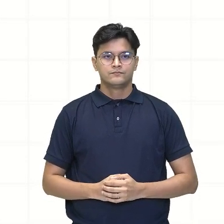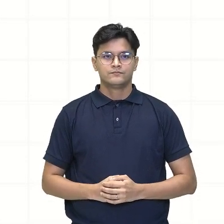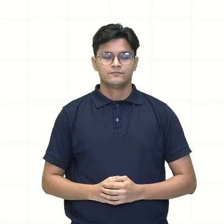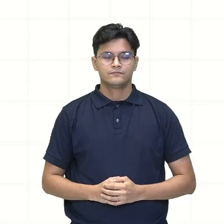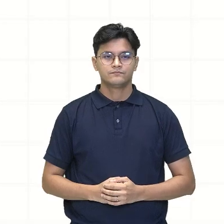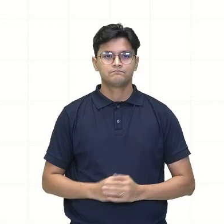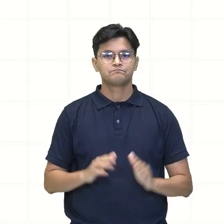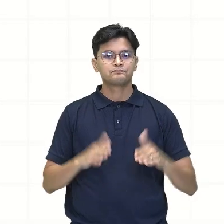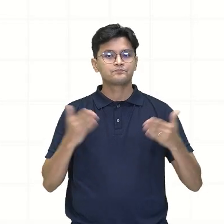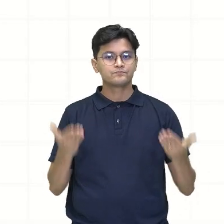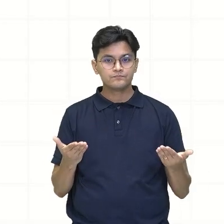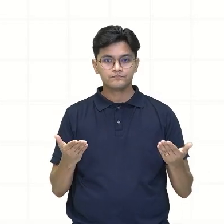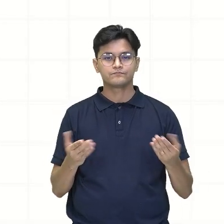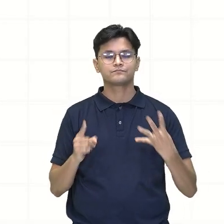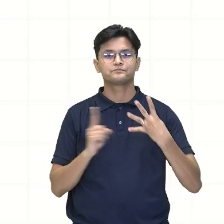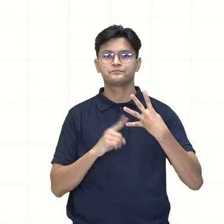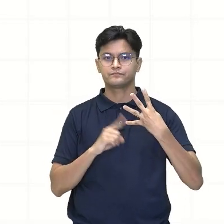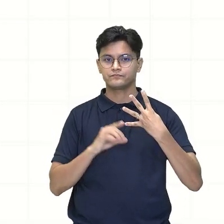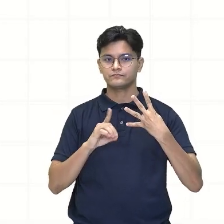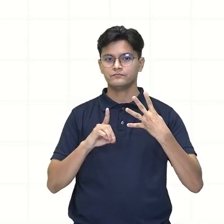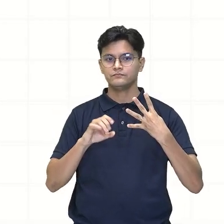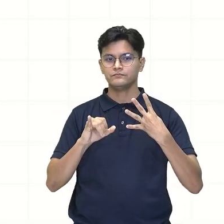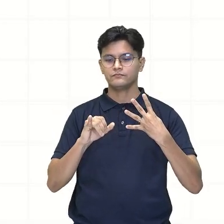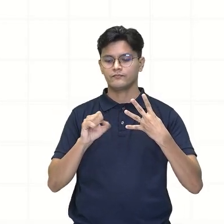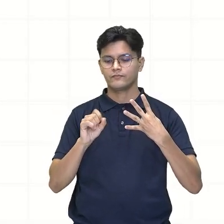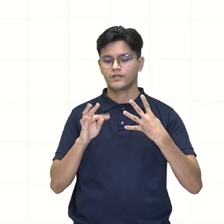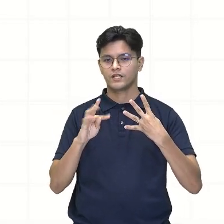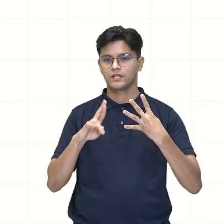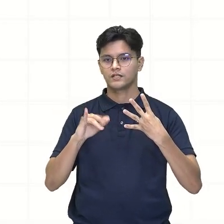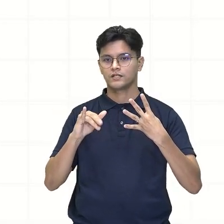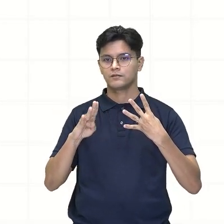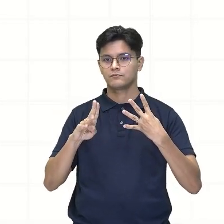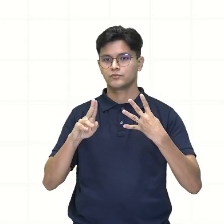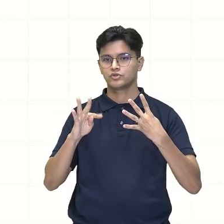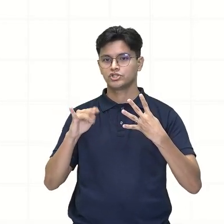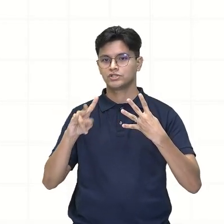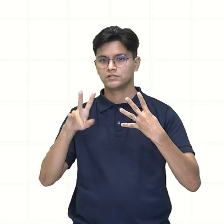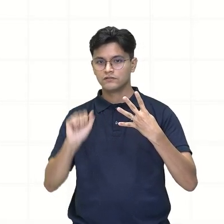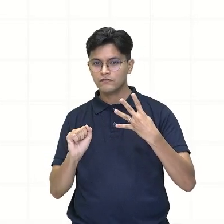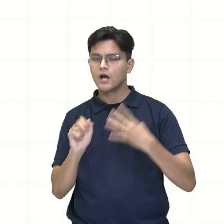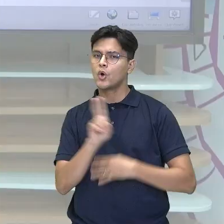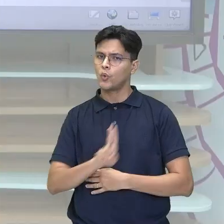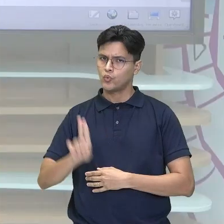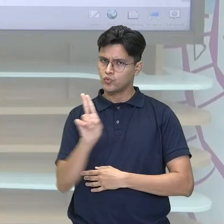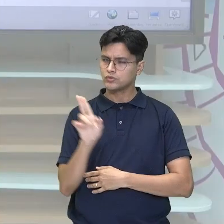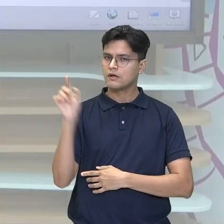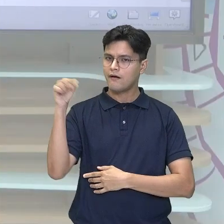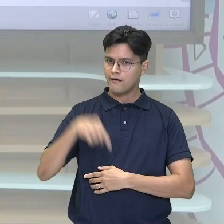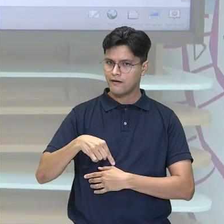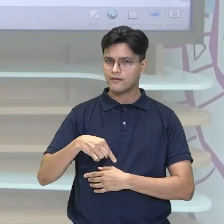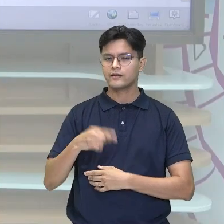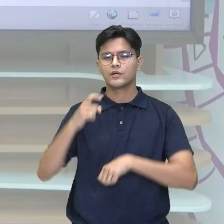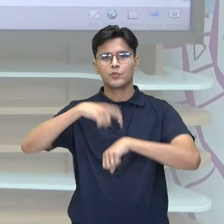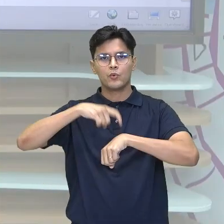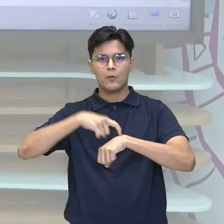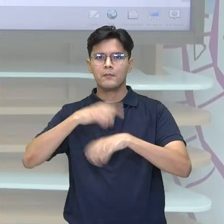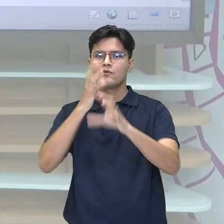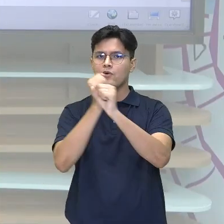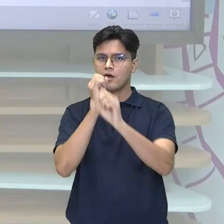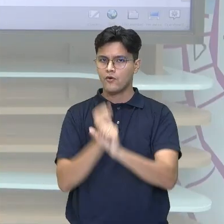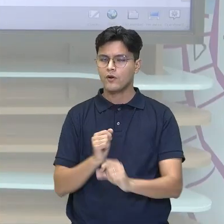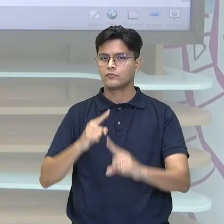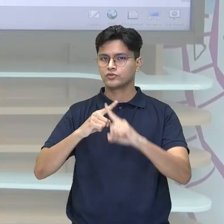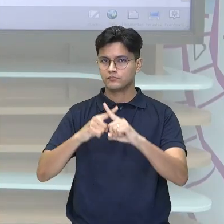Então, a distributiva a gente vai usar bastante aqui, tanto quando a gente estiver fazendo multiplicação de